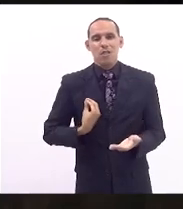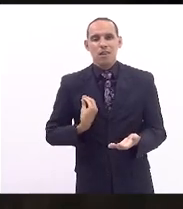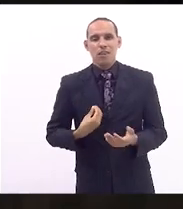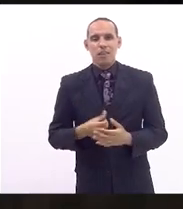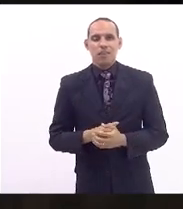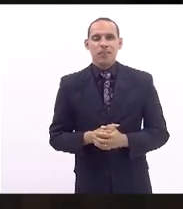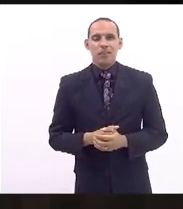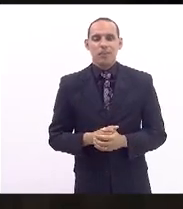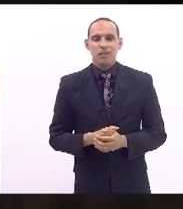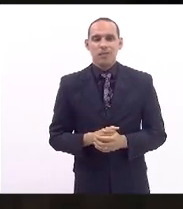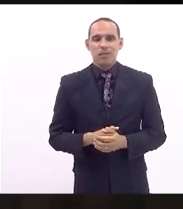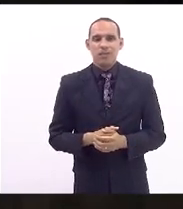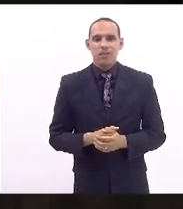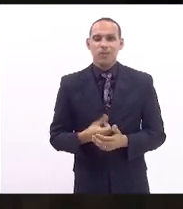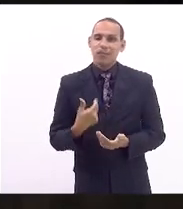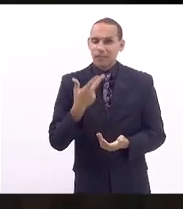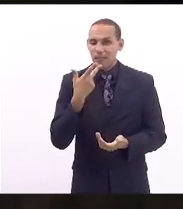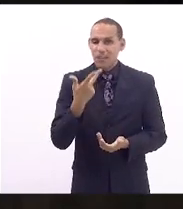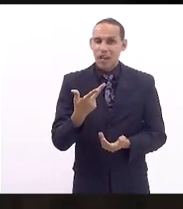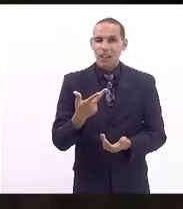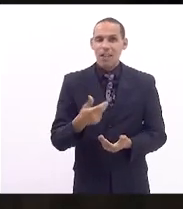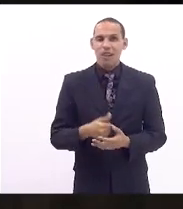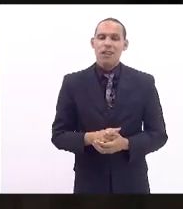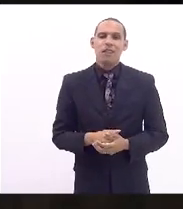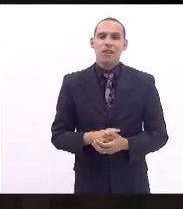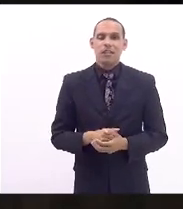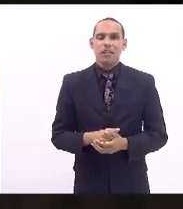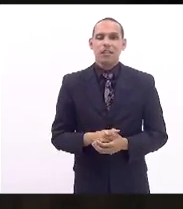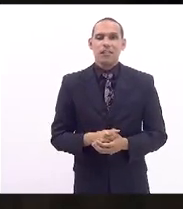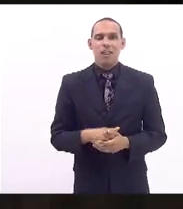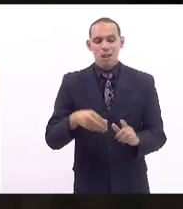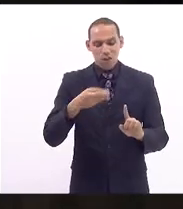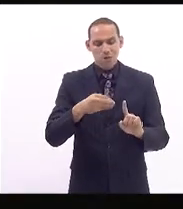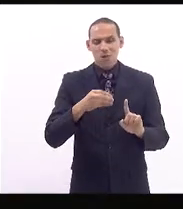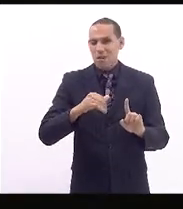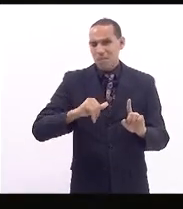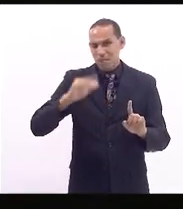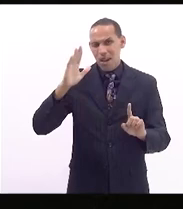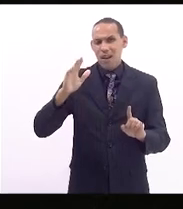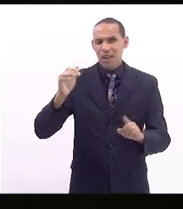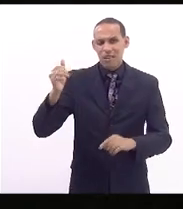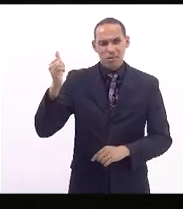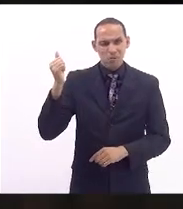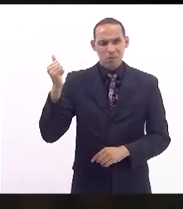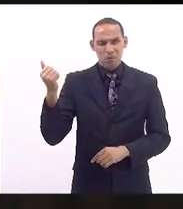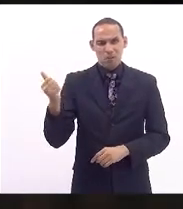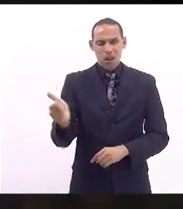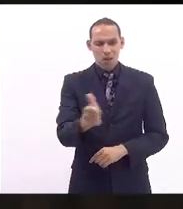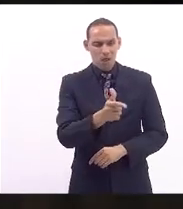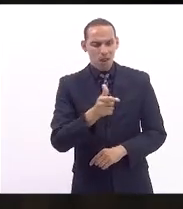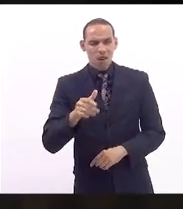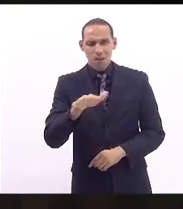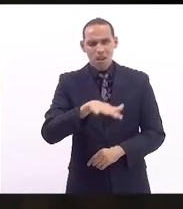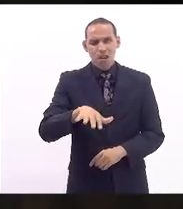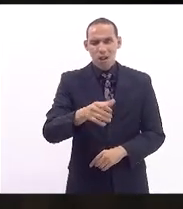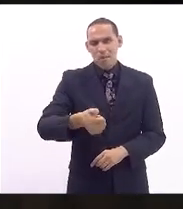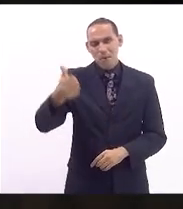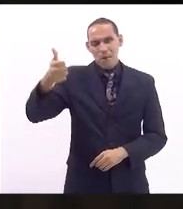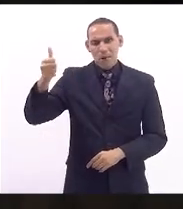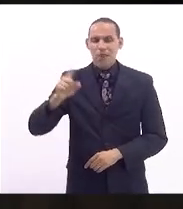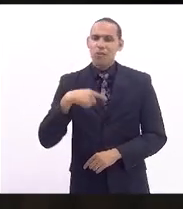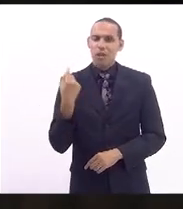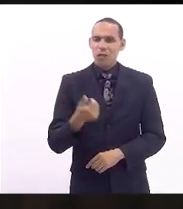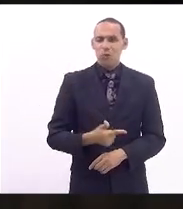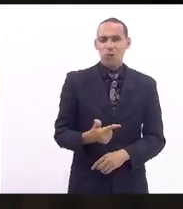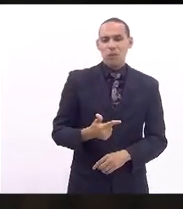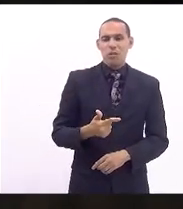né E aí eu falo até pelos muito mais vulneráveis do que eu do que nós a gente tem que